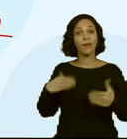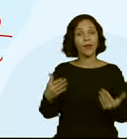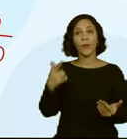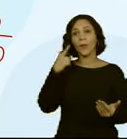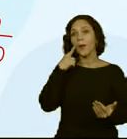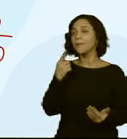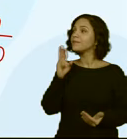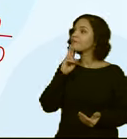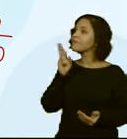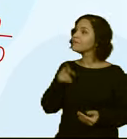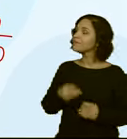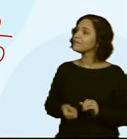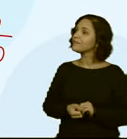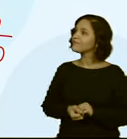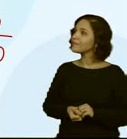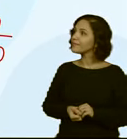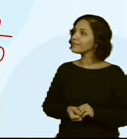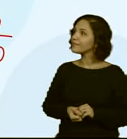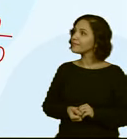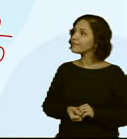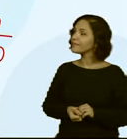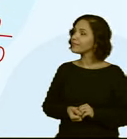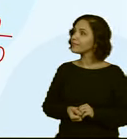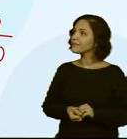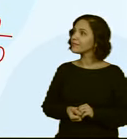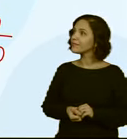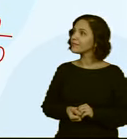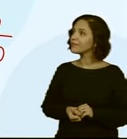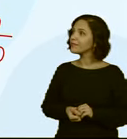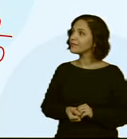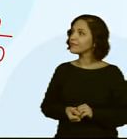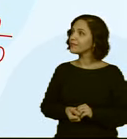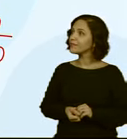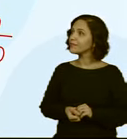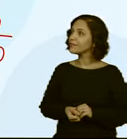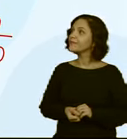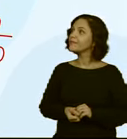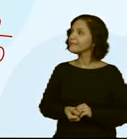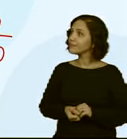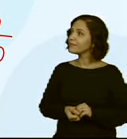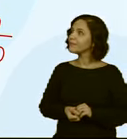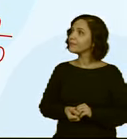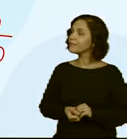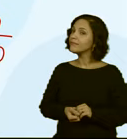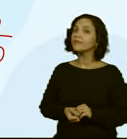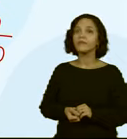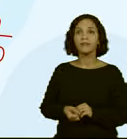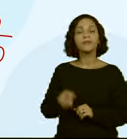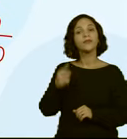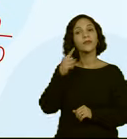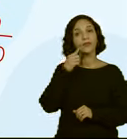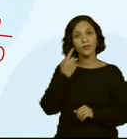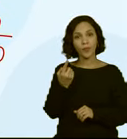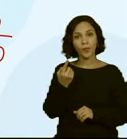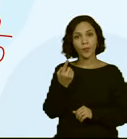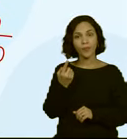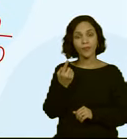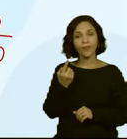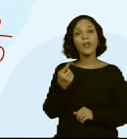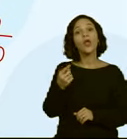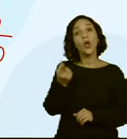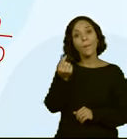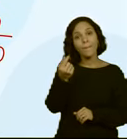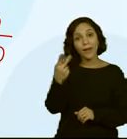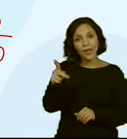a gente vai ter aqui 6:00 2009 um mais um há